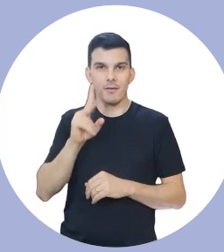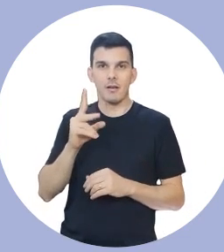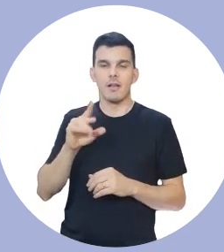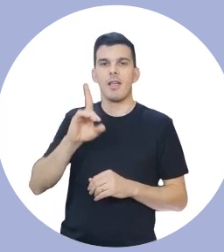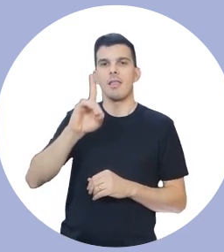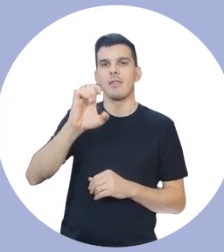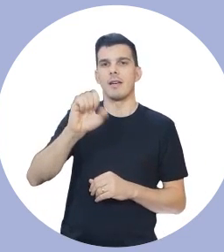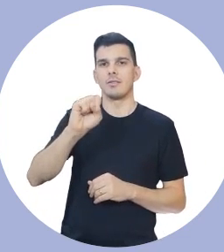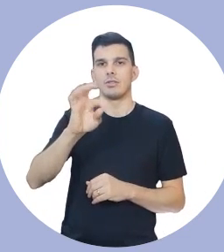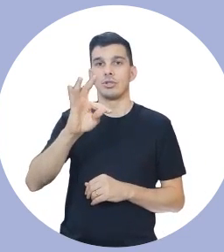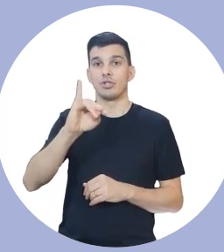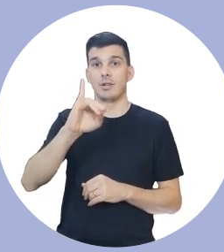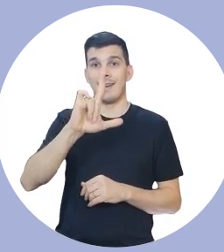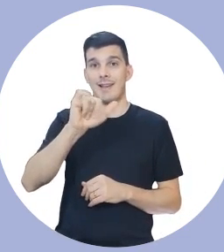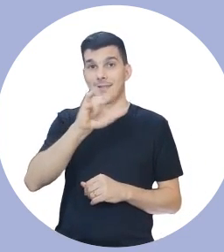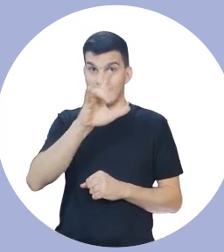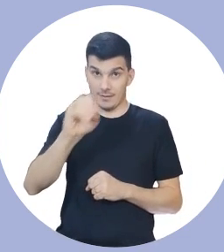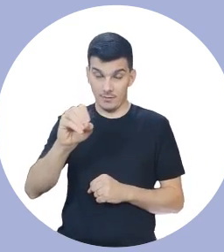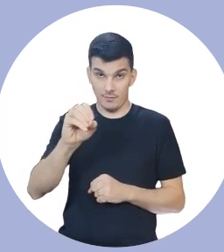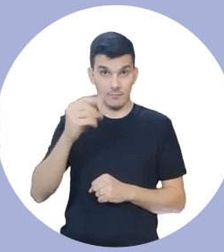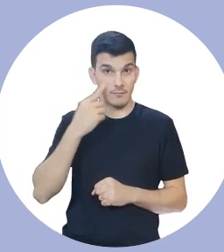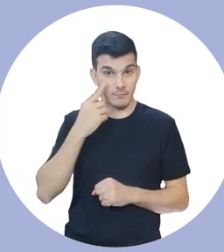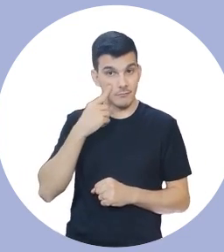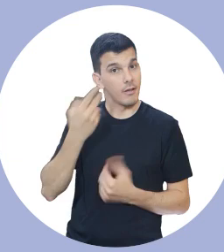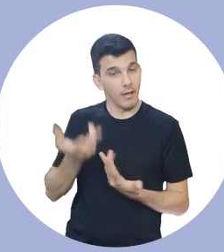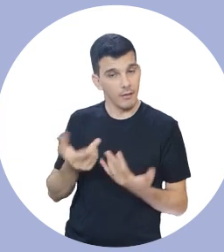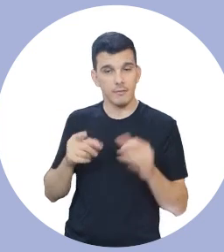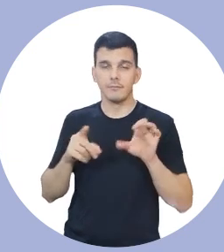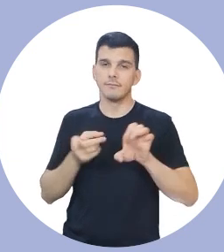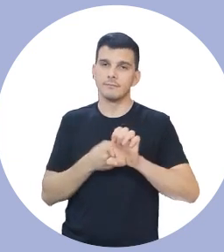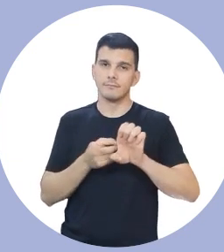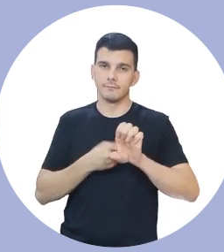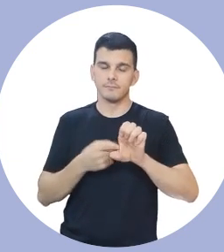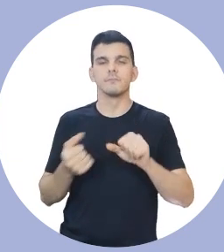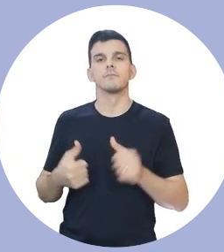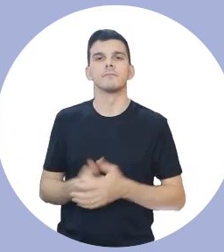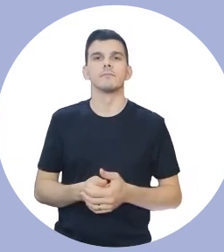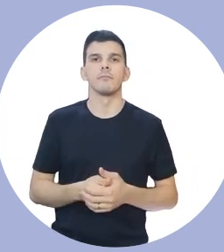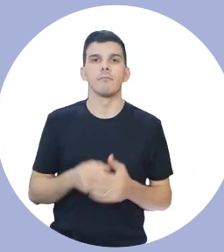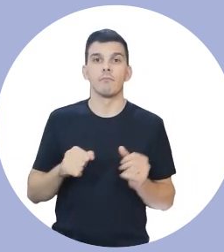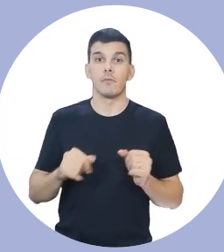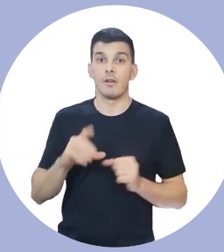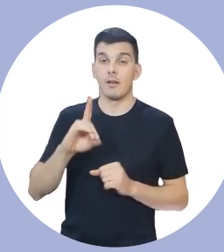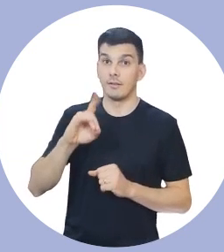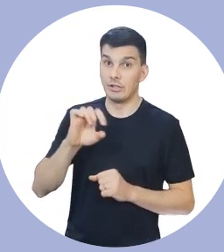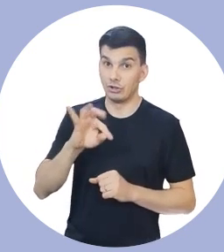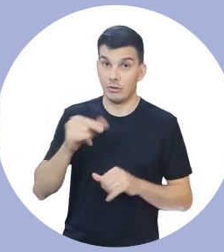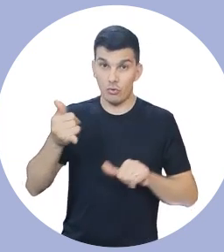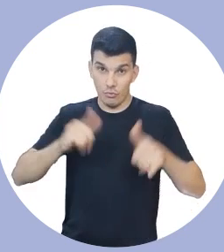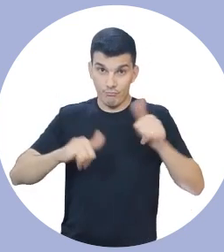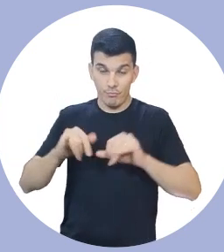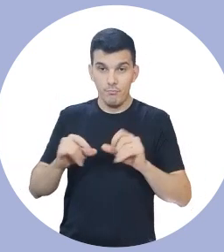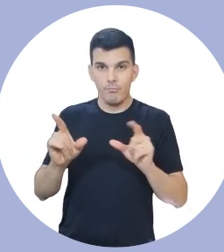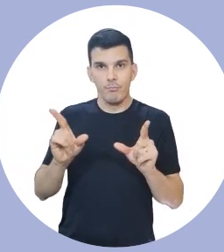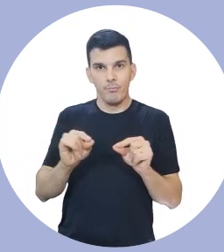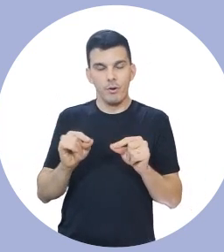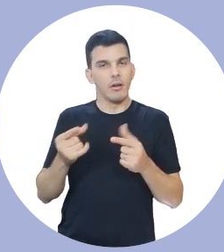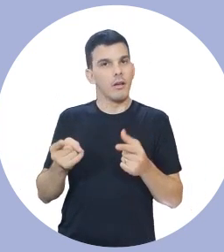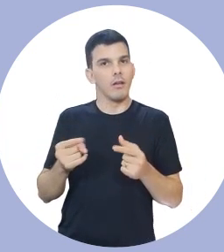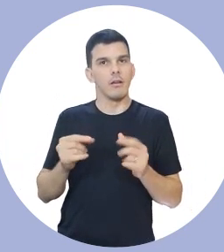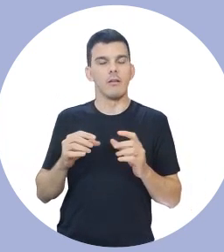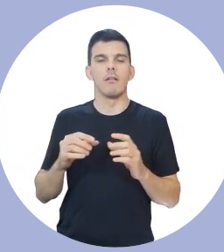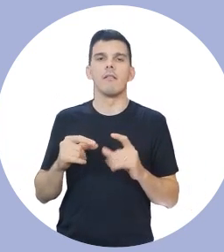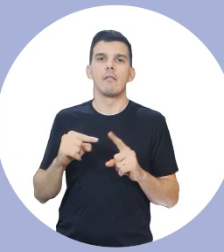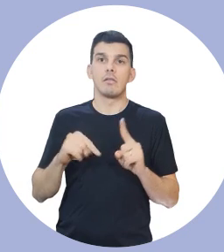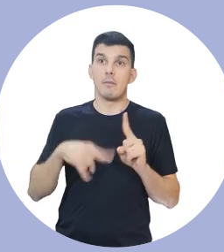lembra de destilação fracionada? A destilação fracionada nada mais é do que isso. Você destilar uma componente de menor